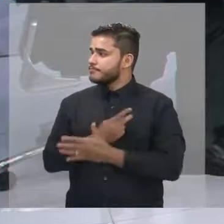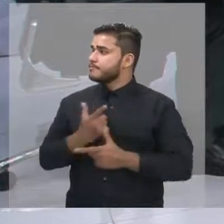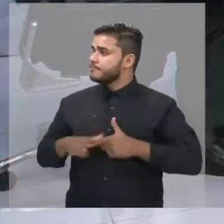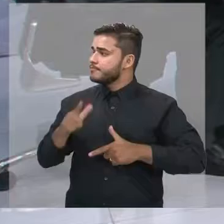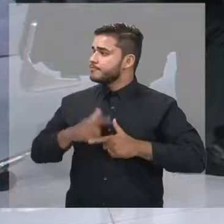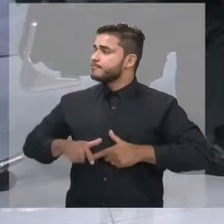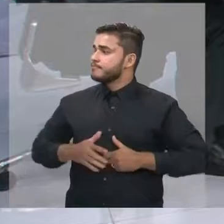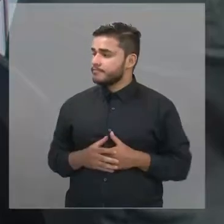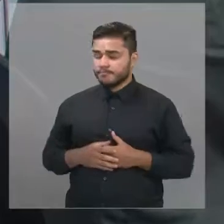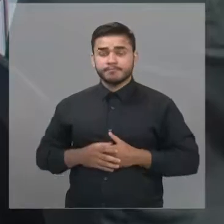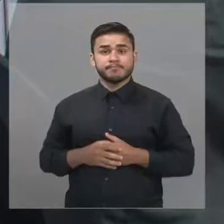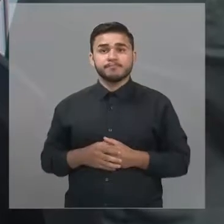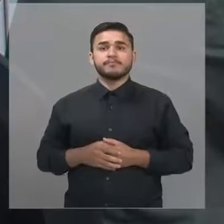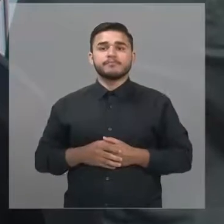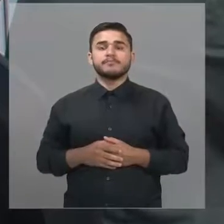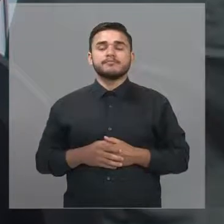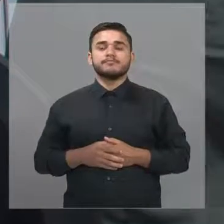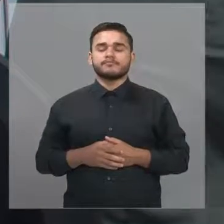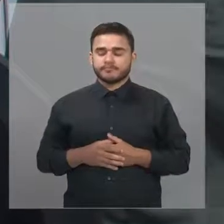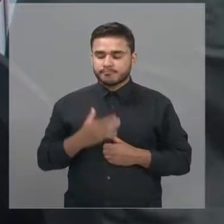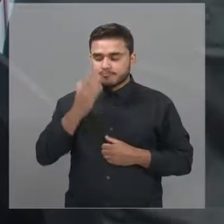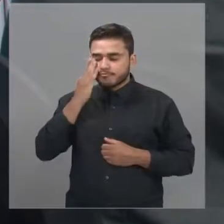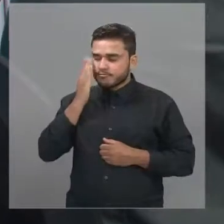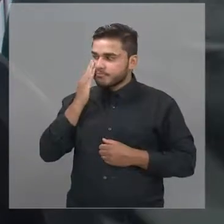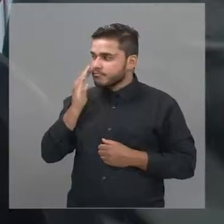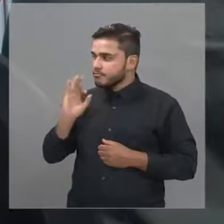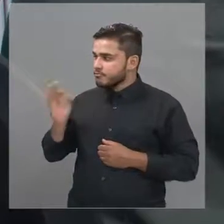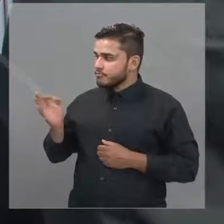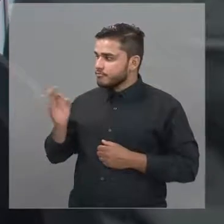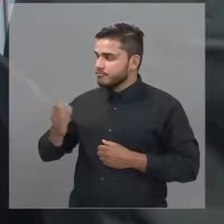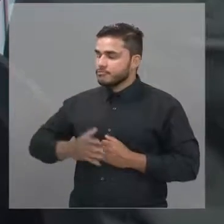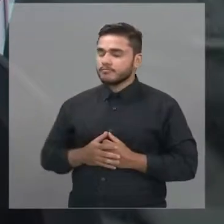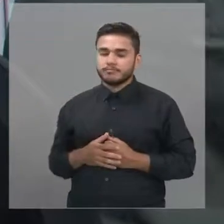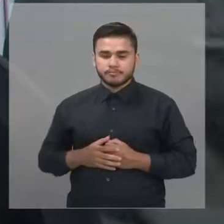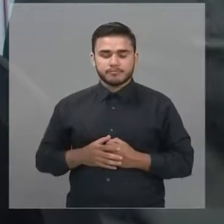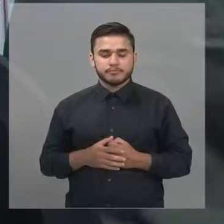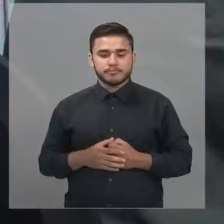com a sociedade brasileira. Agora chegamos num ponto muito delicado.